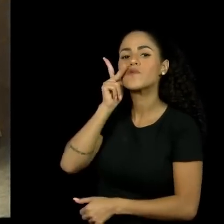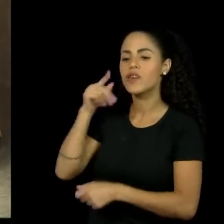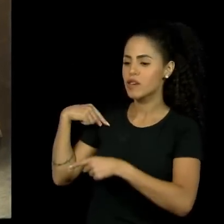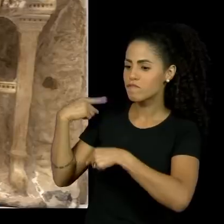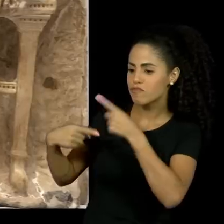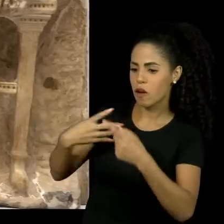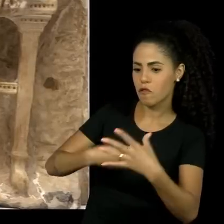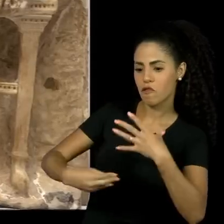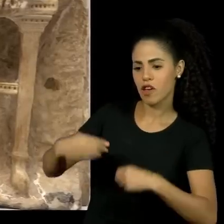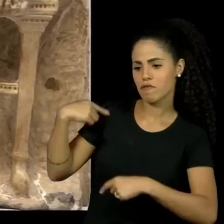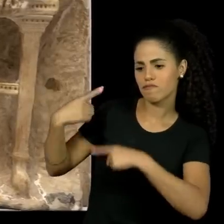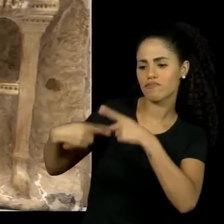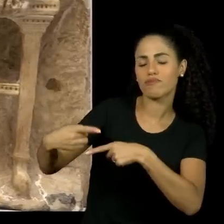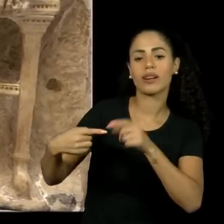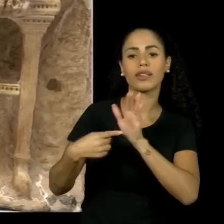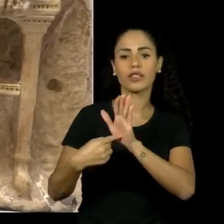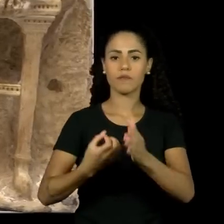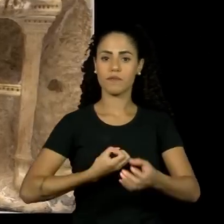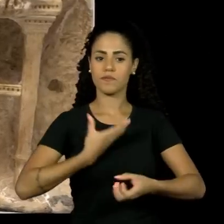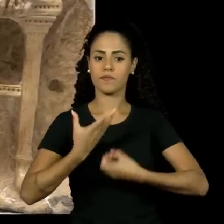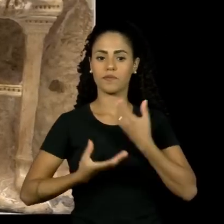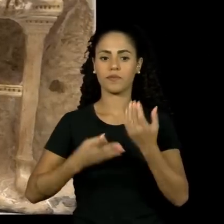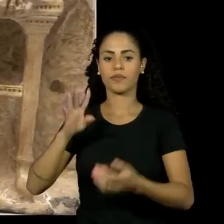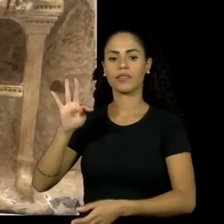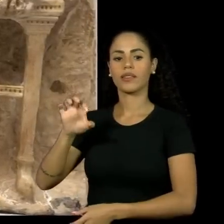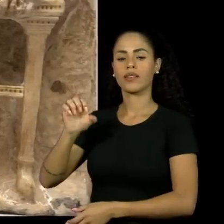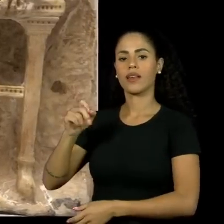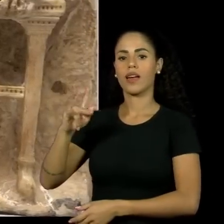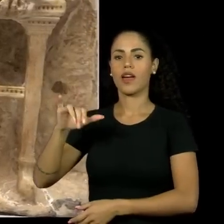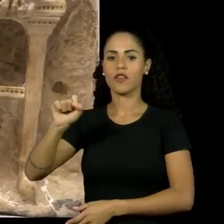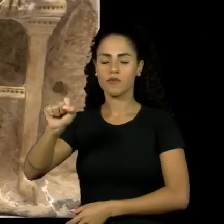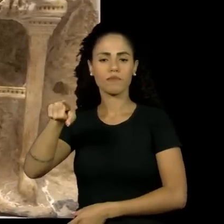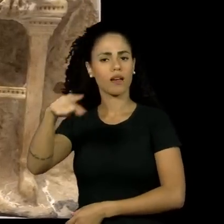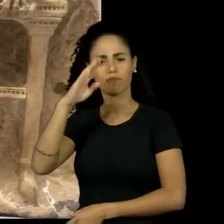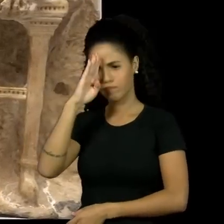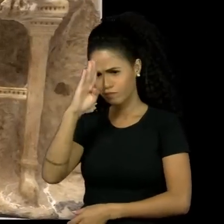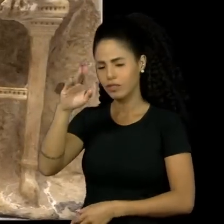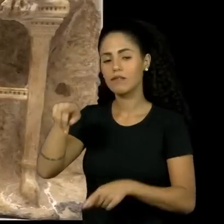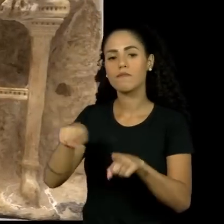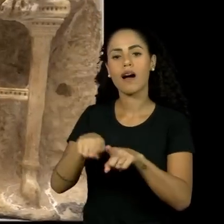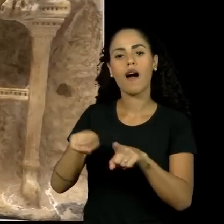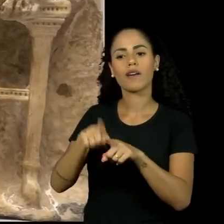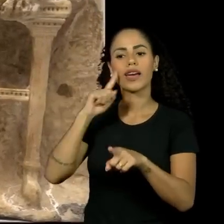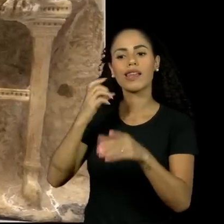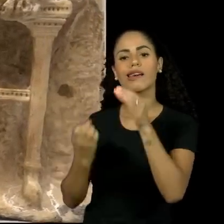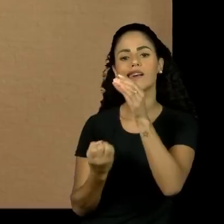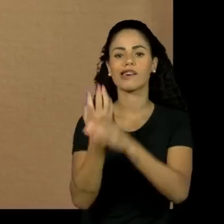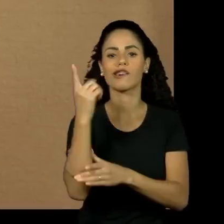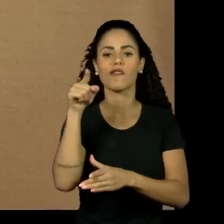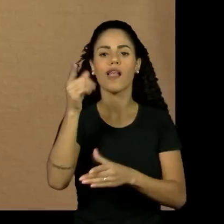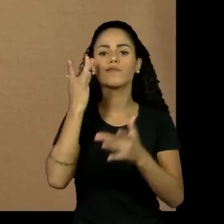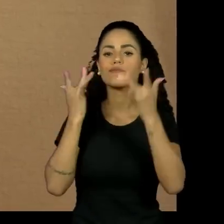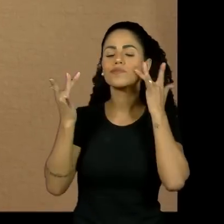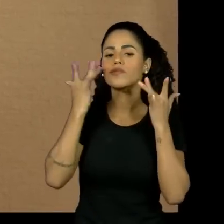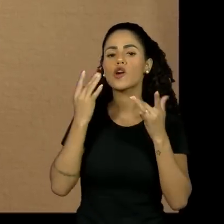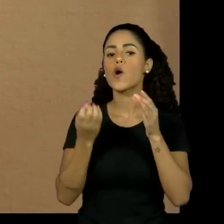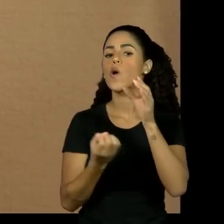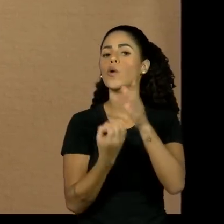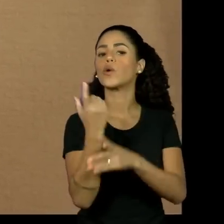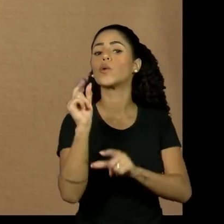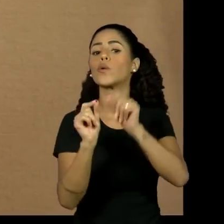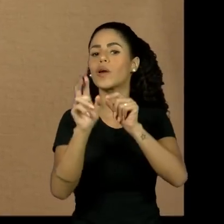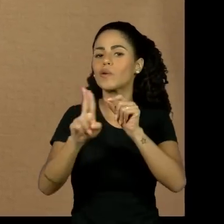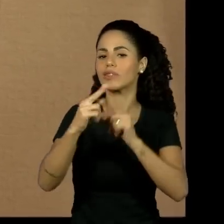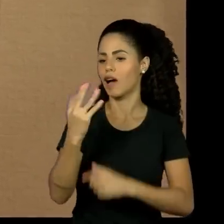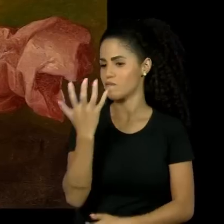e são atribuídas ao poeta Tespes, considerado o pai do teatro ocidental, que introduziu o uso